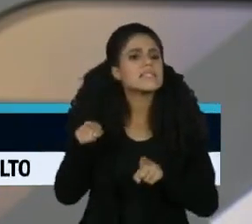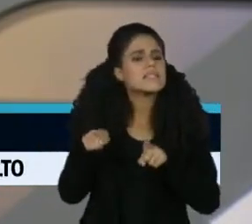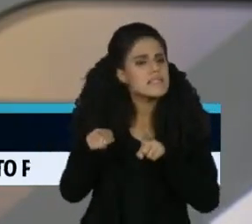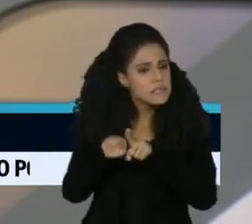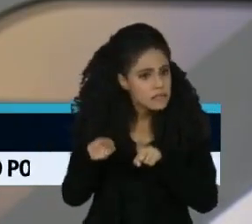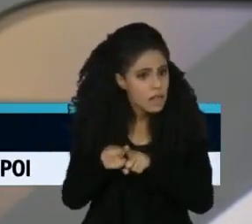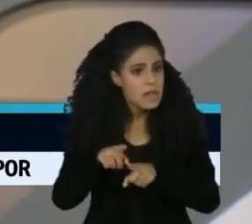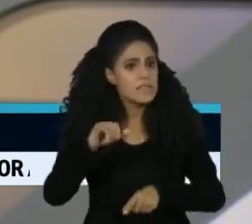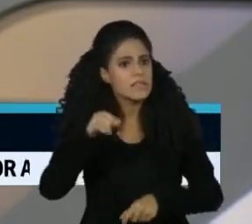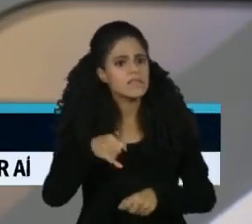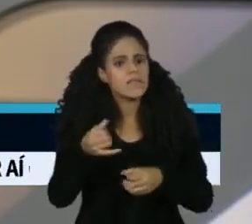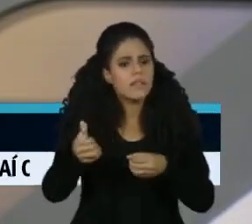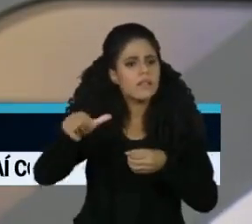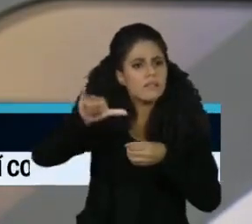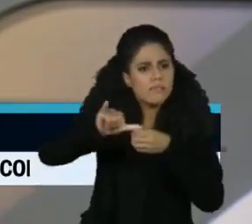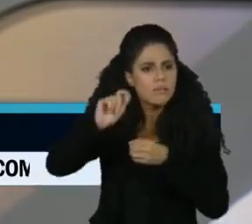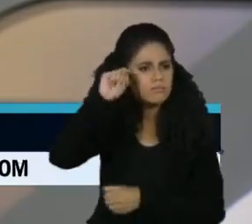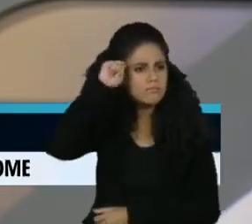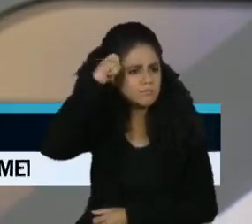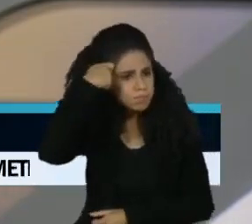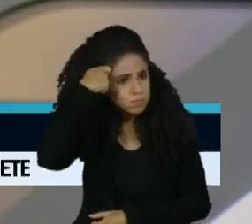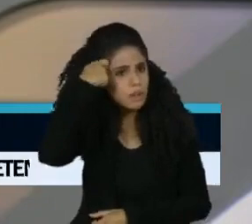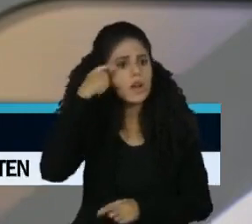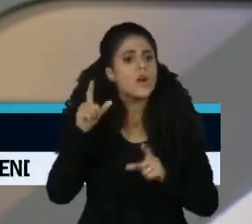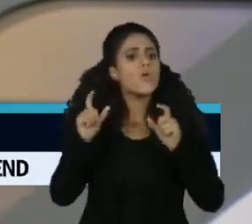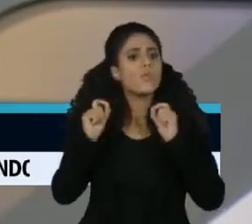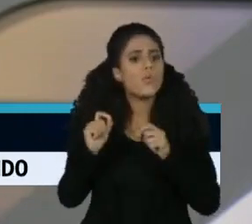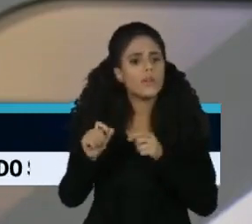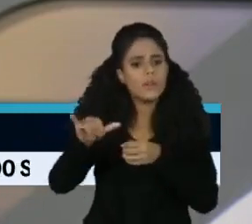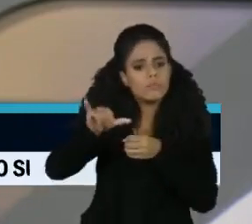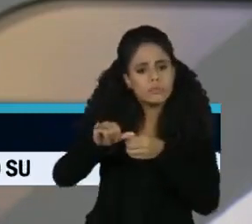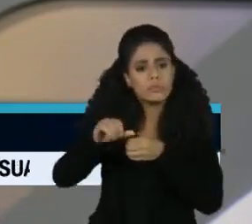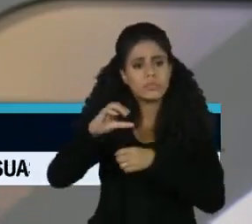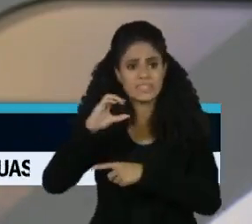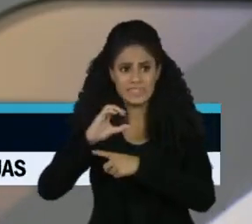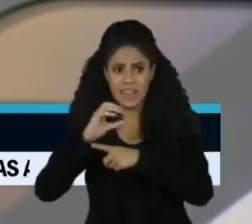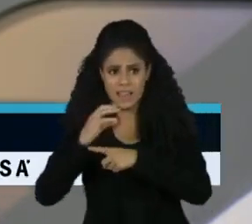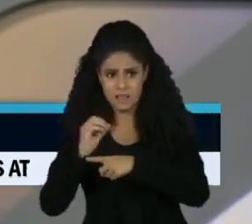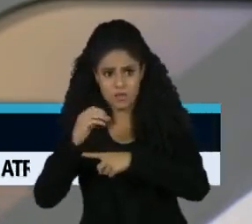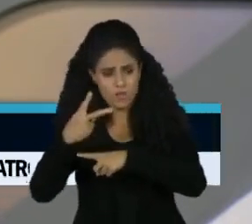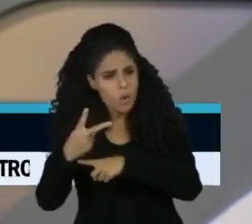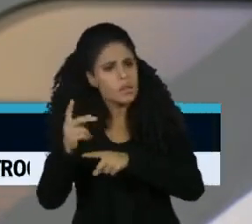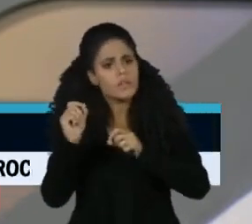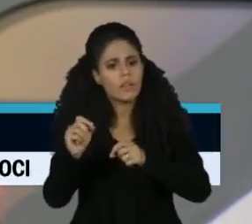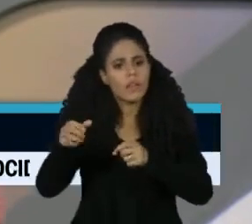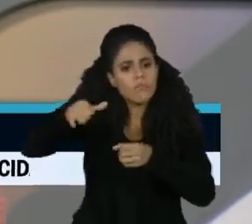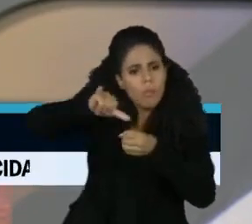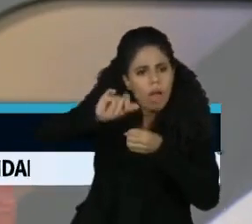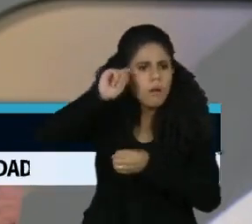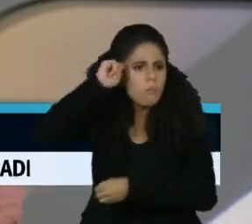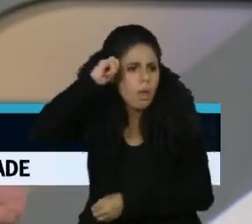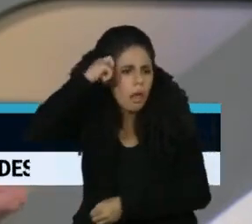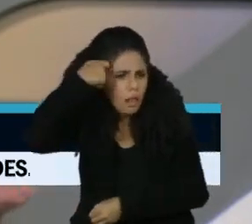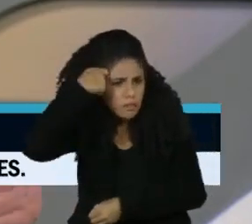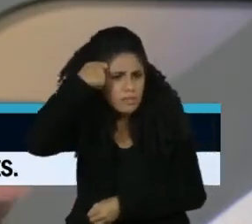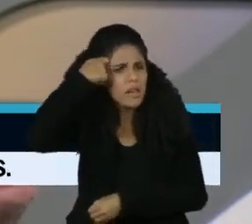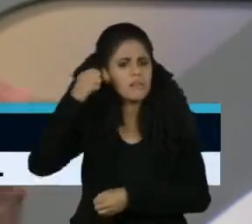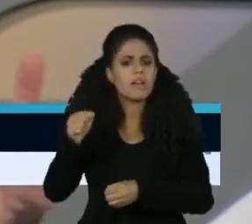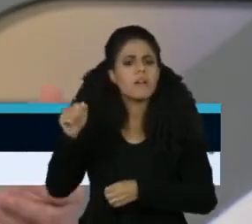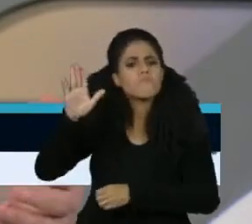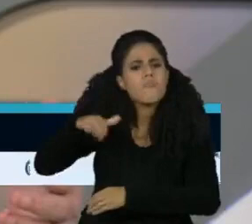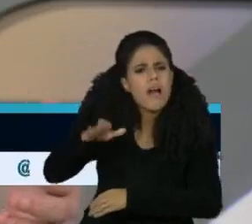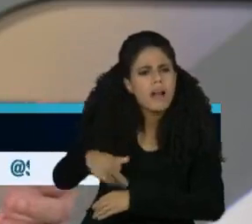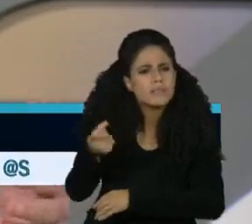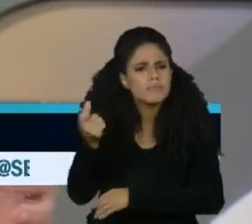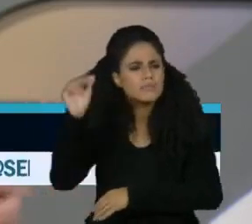maneira, inclusive o petróleo caro, ele estimula a energia renovável. Quer dizer, o petróleo barato é